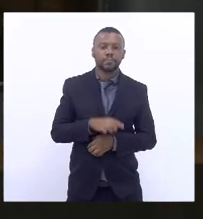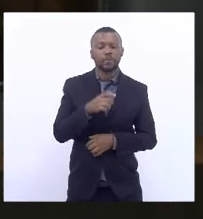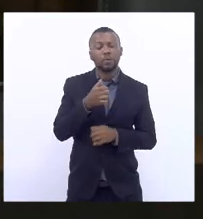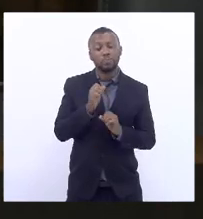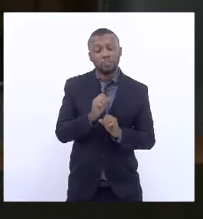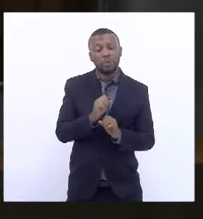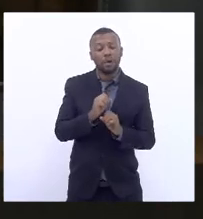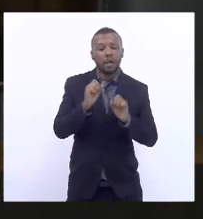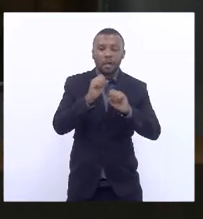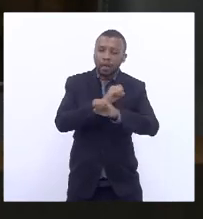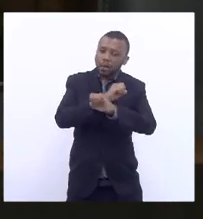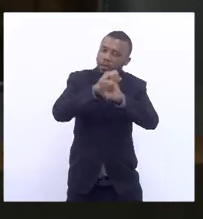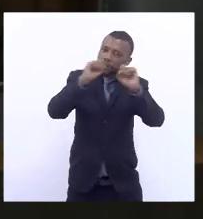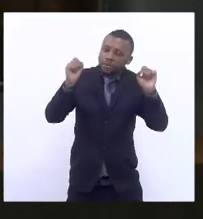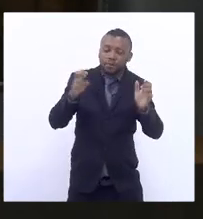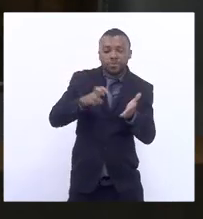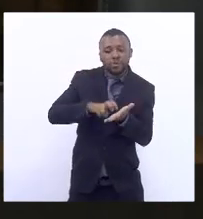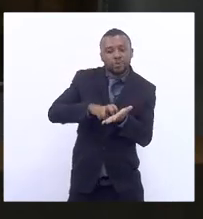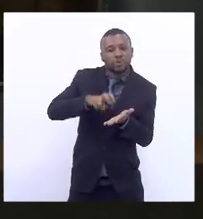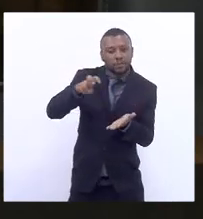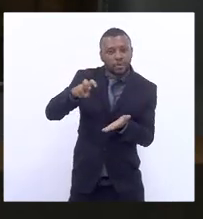Acordei de manhã muito cedo,